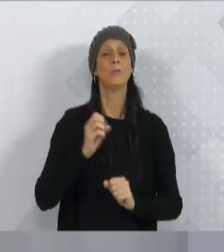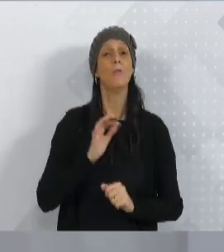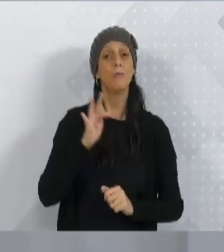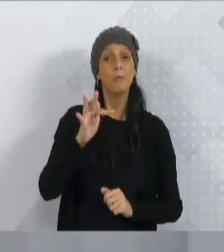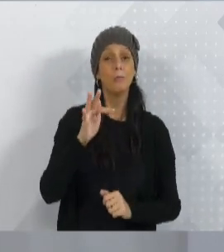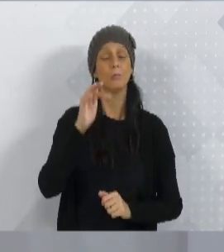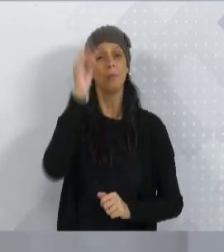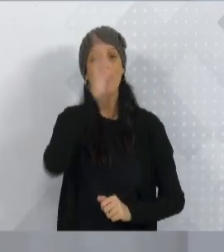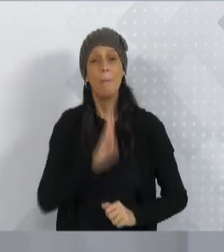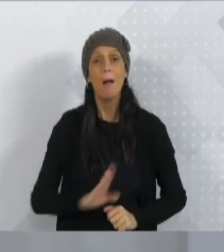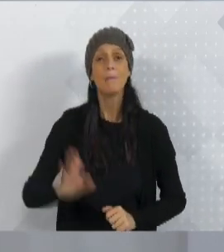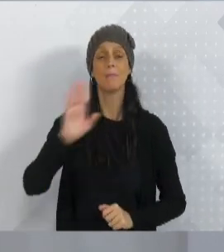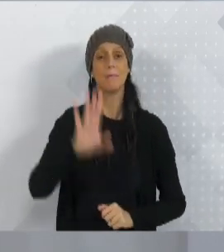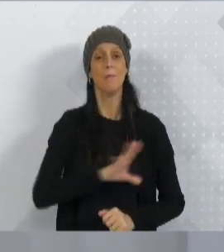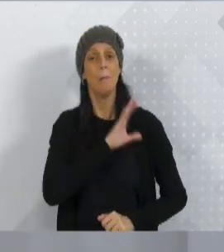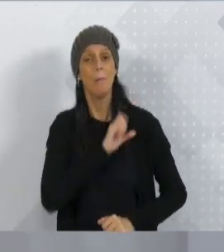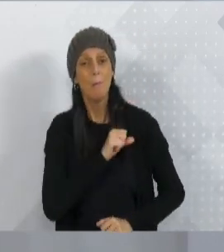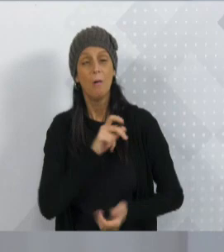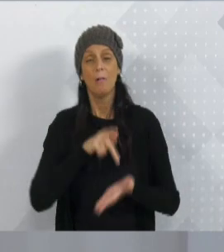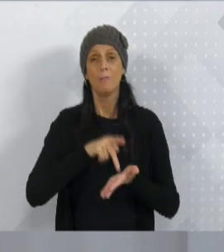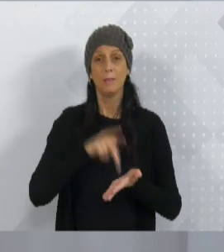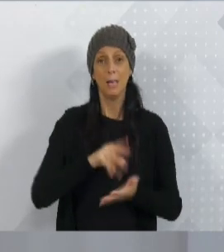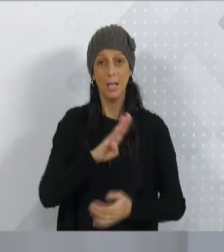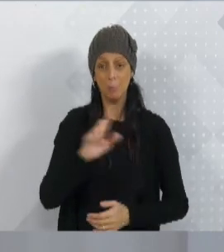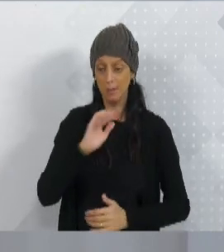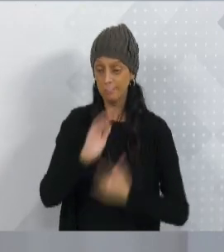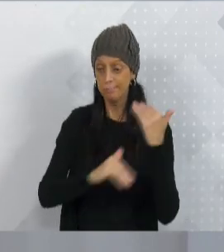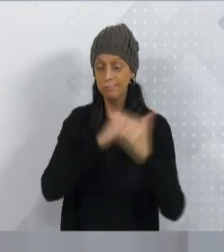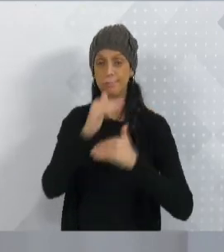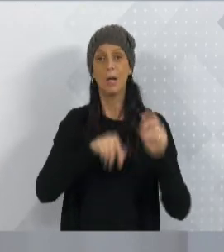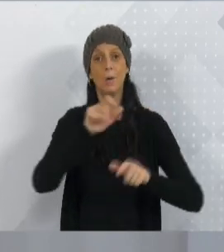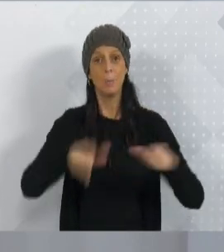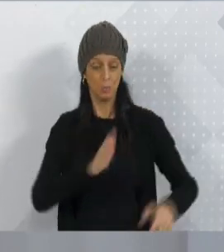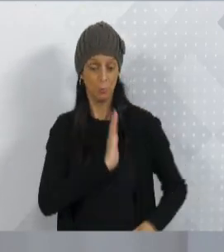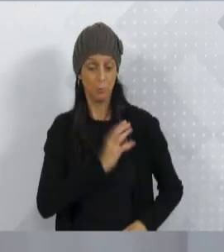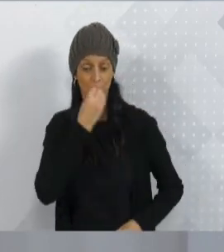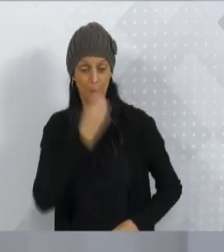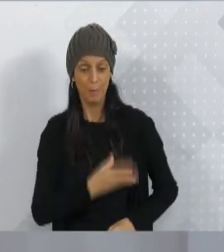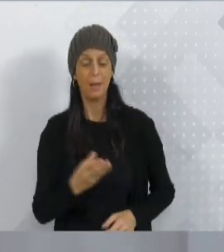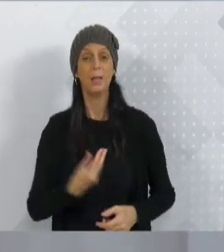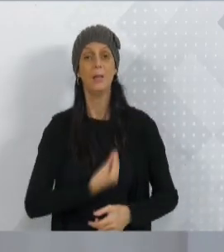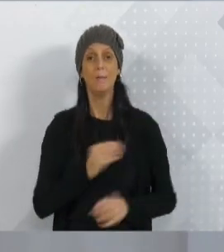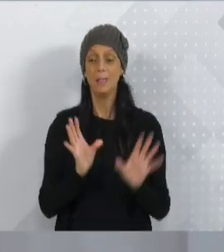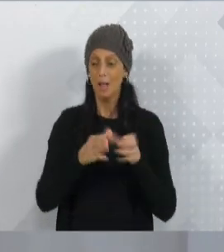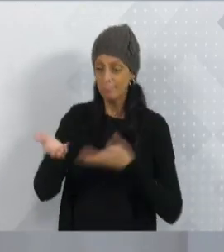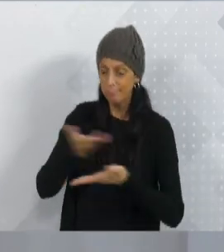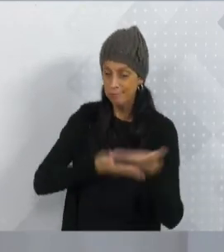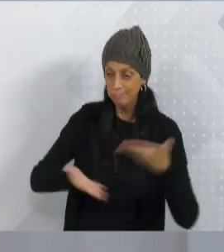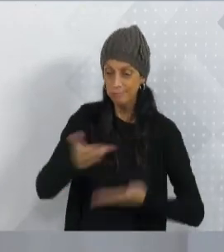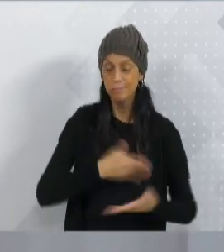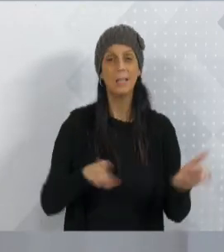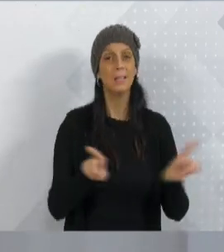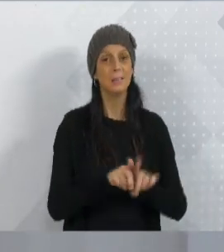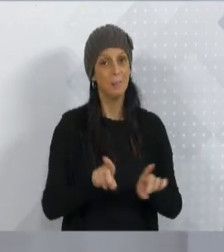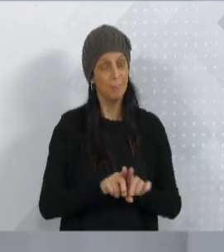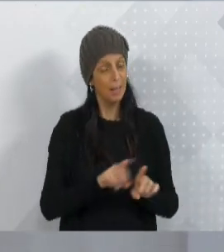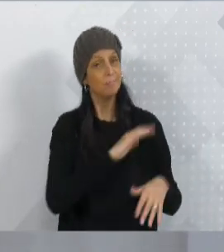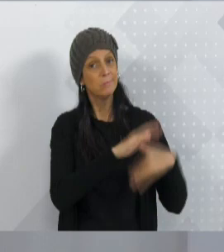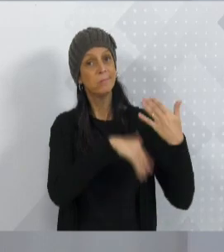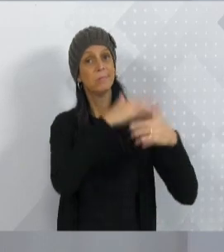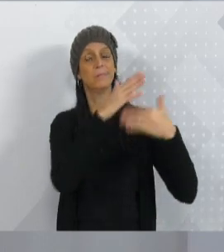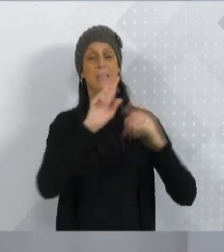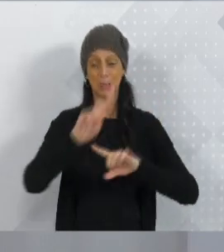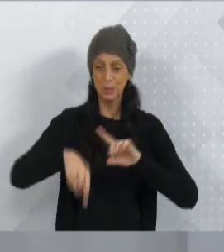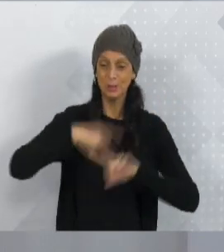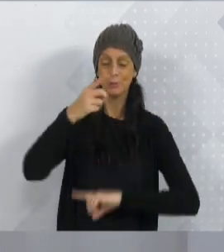verdadeiro amor Próspero e pujante e uma Blumenau desenvolvida com pessoas de bem vida Comunitária plena e também abundante obrigado